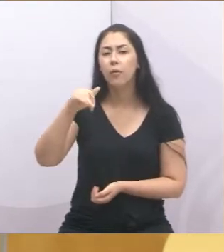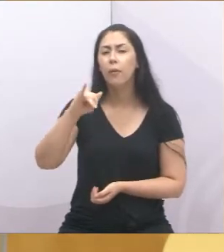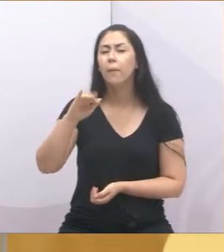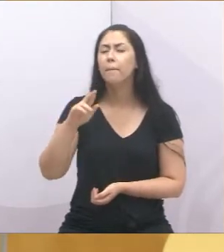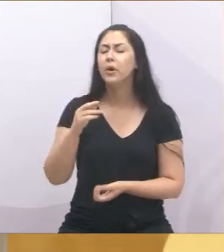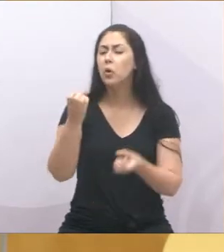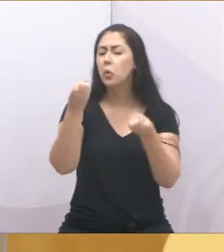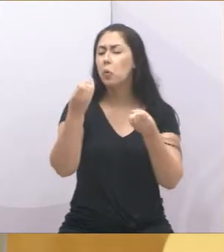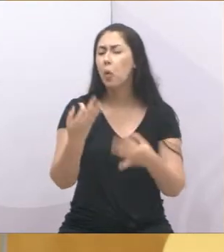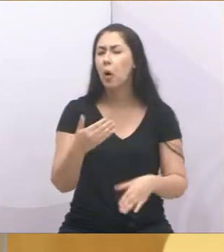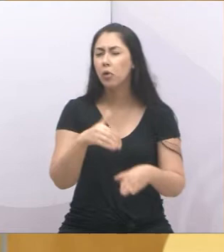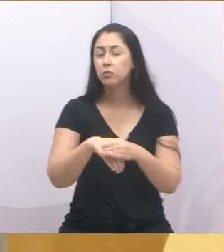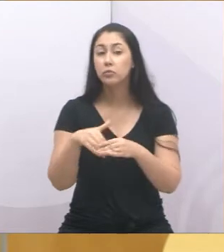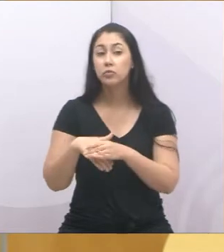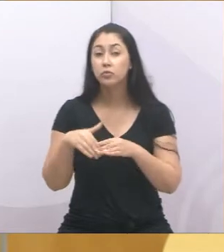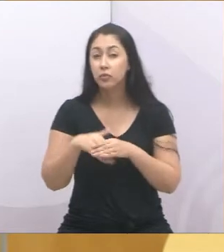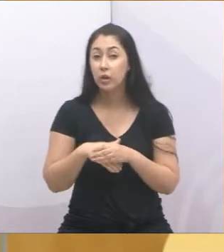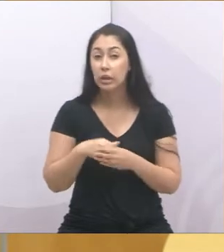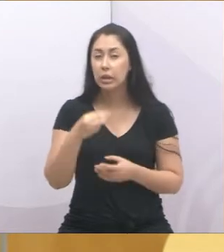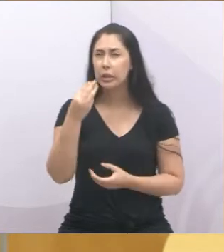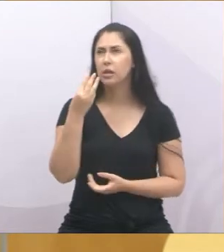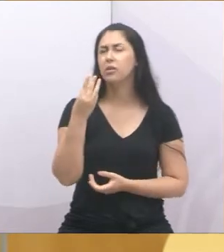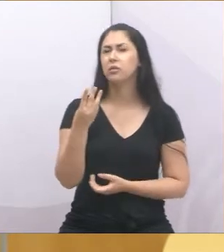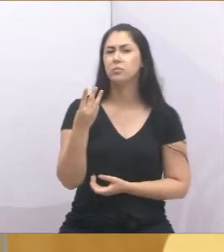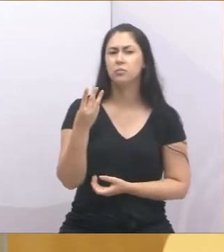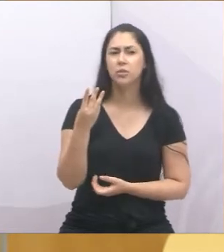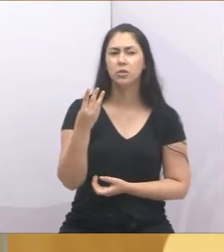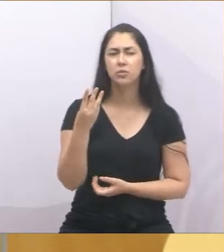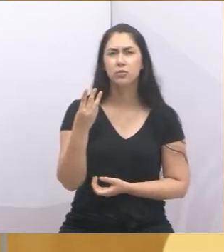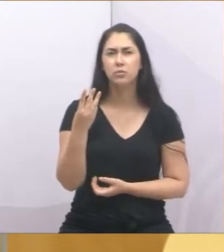tido um caminhão de votos, Valmir,